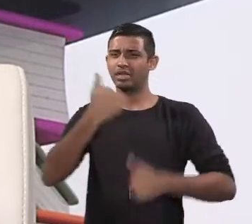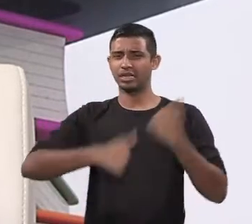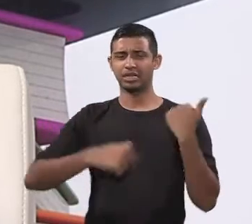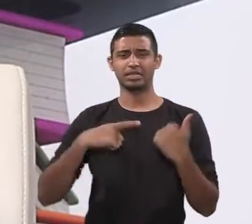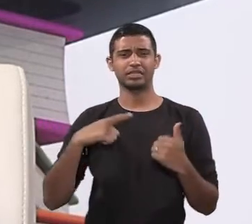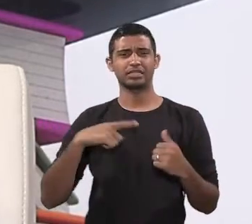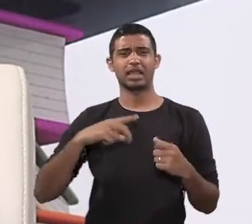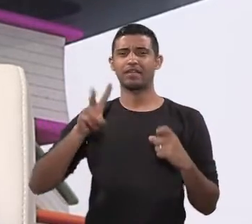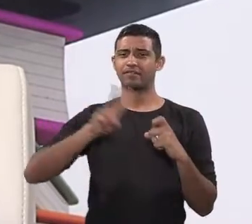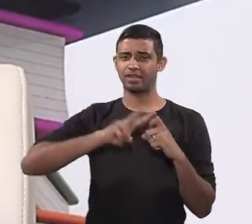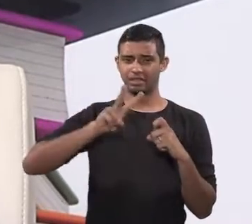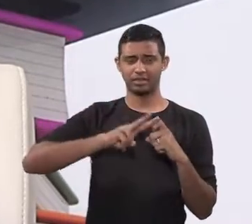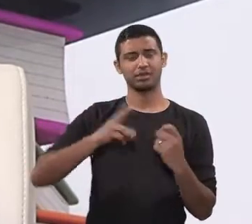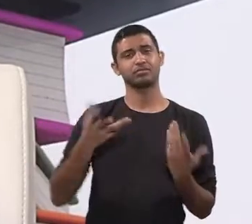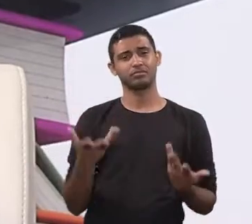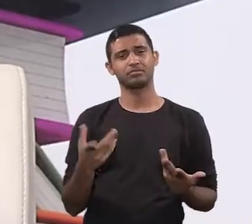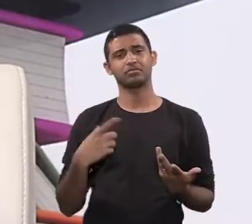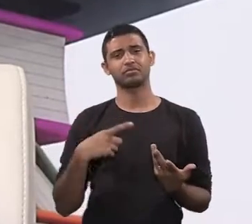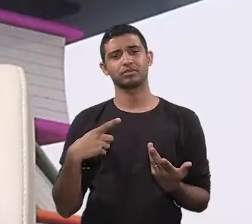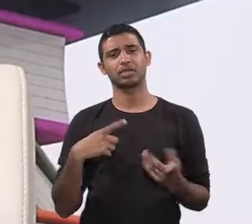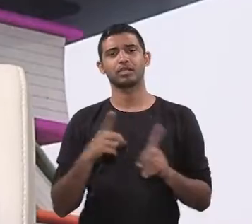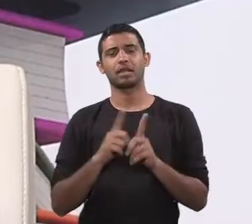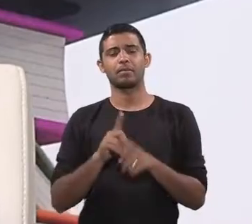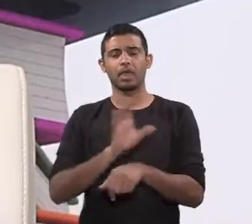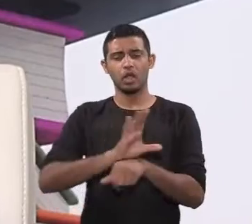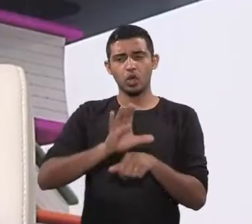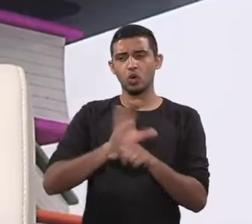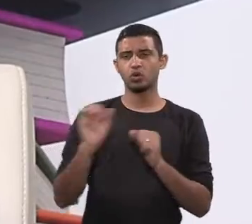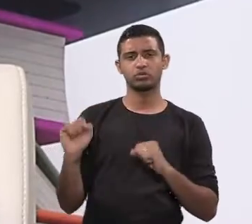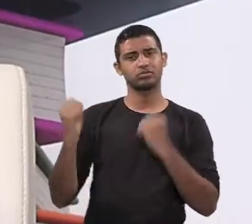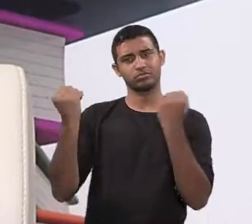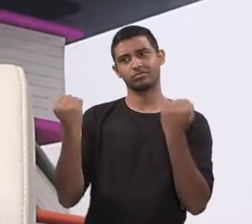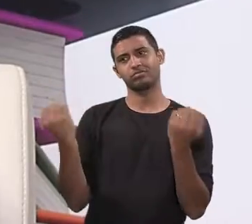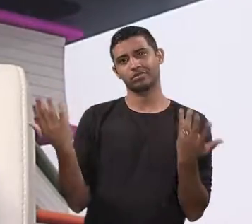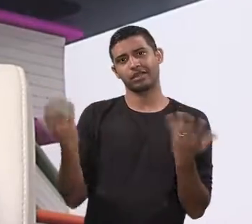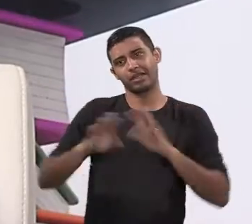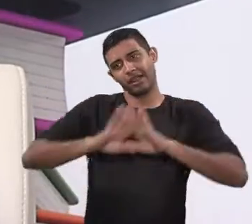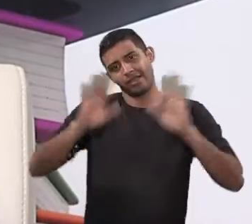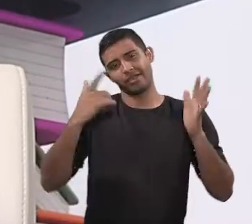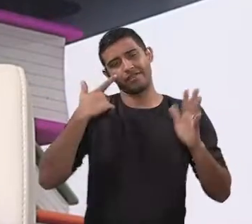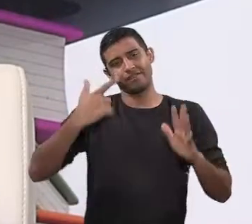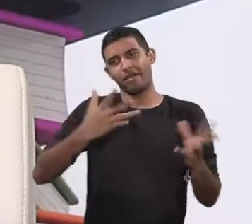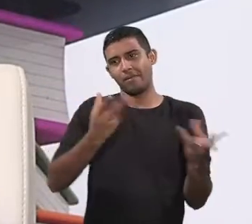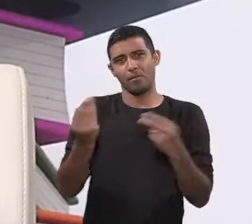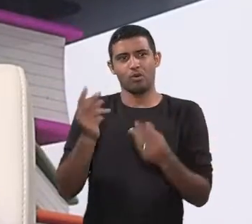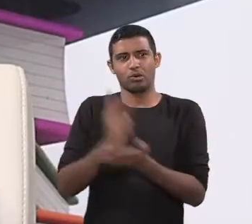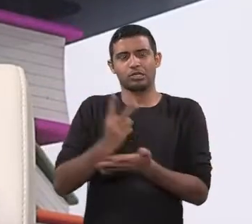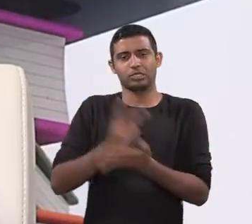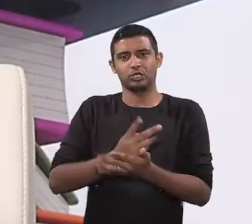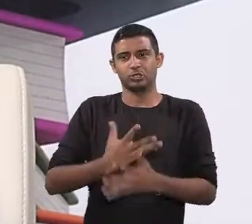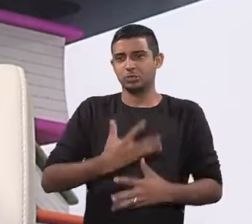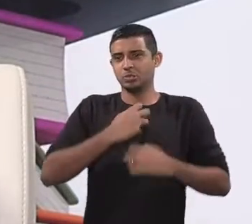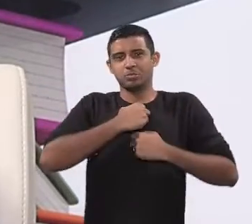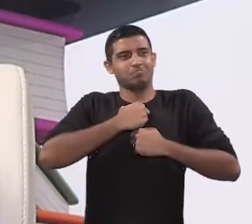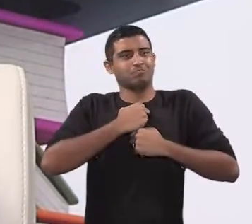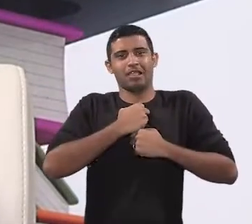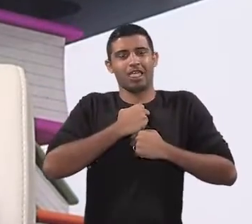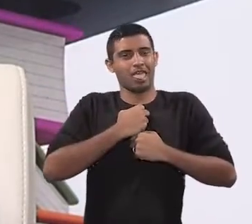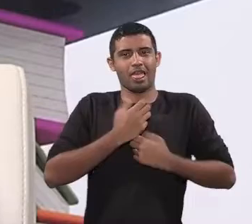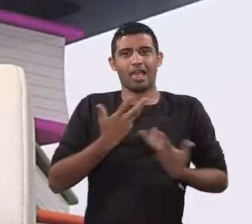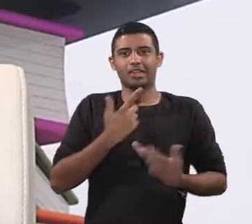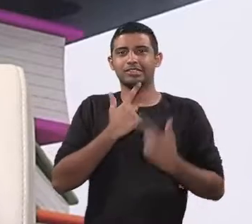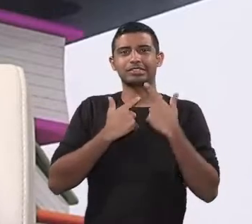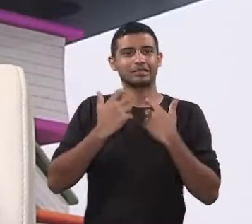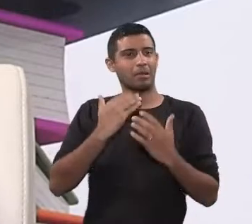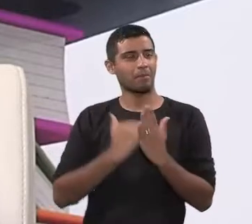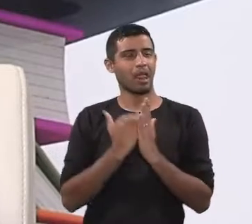medicina veterinária. Temos, logicamente, também no curso de educação física, porque muitos continuam nessa raiz, né? E outros, assim,